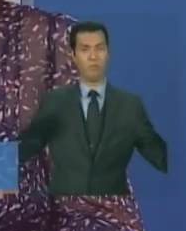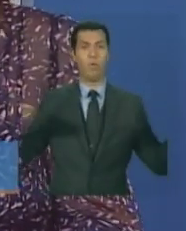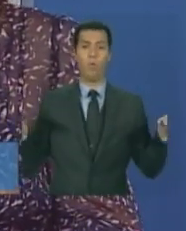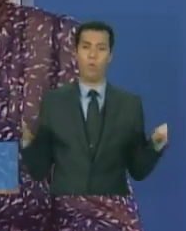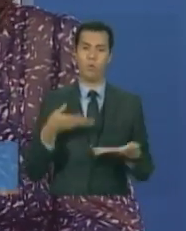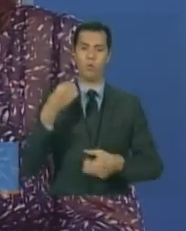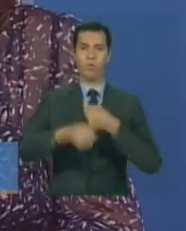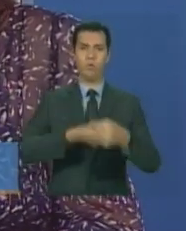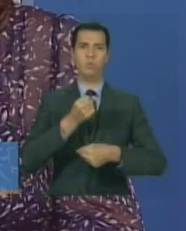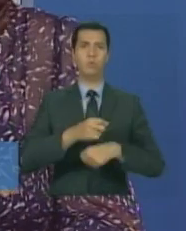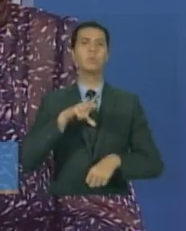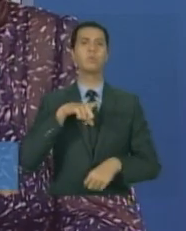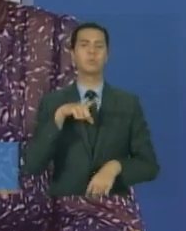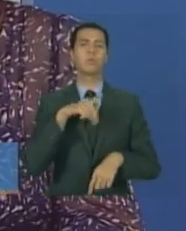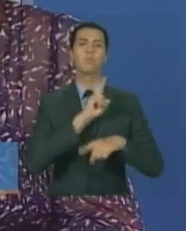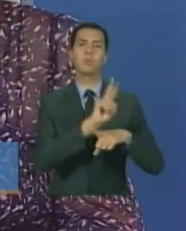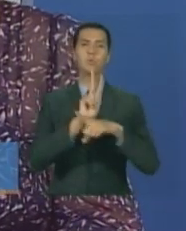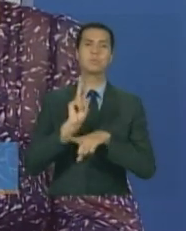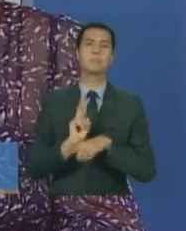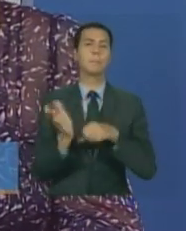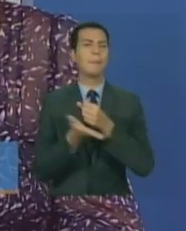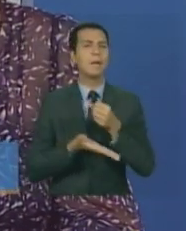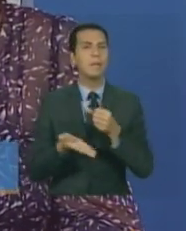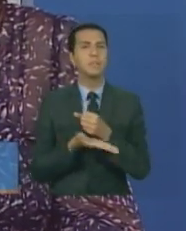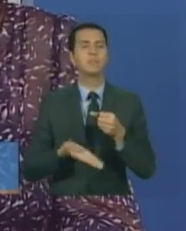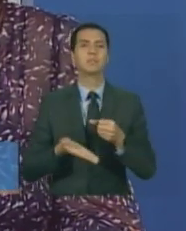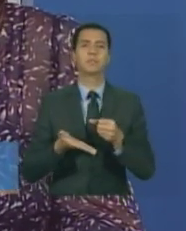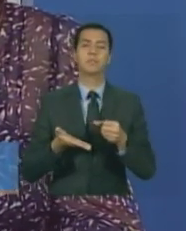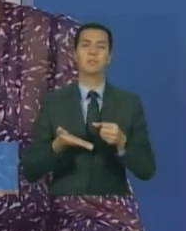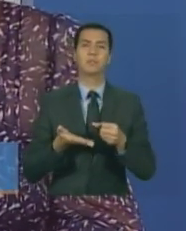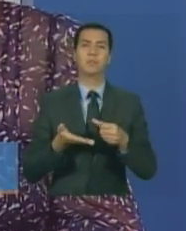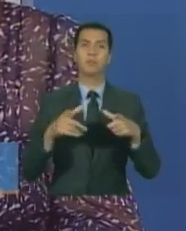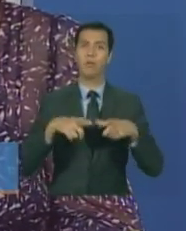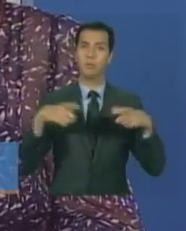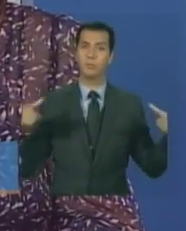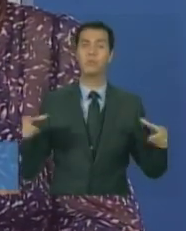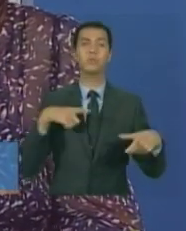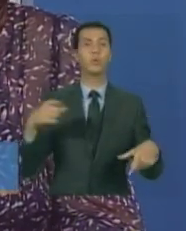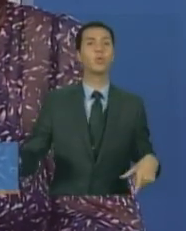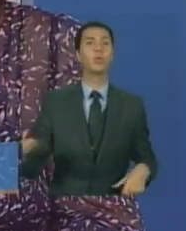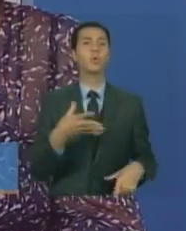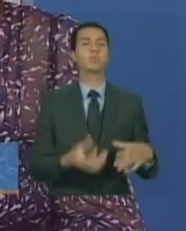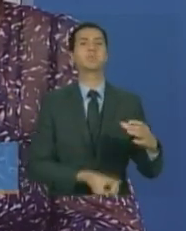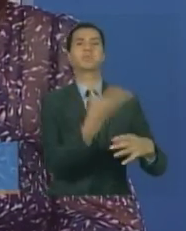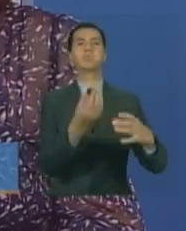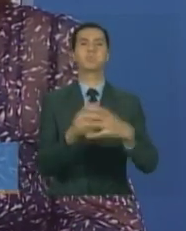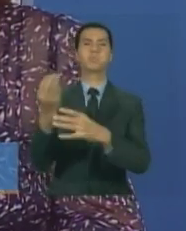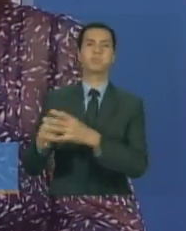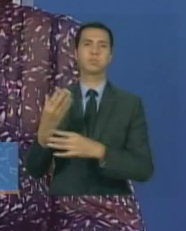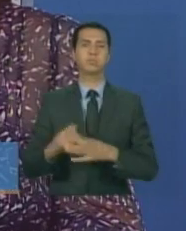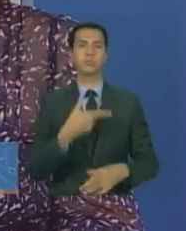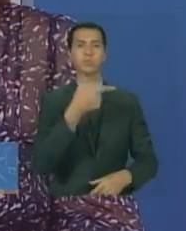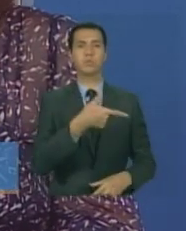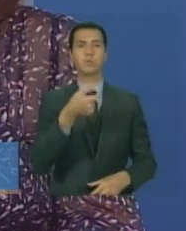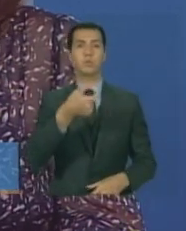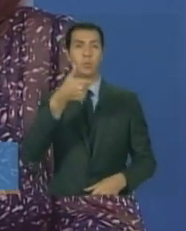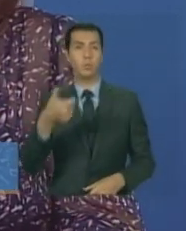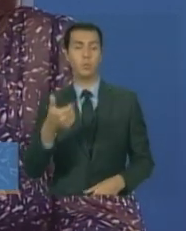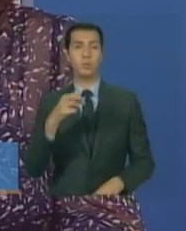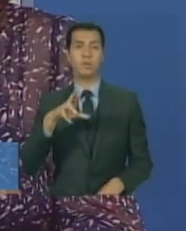básica por meio desses 201 CRAS-PAIF, mais as equipes volantes, né,